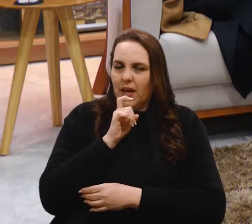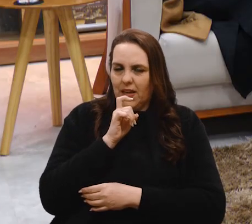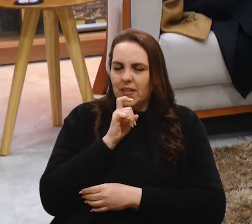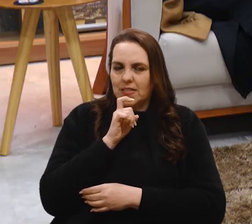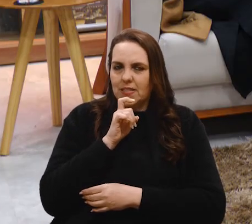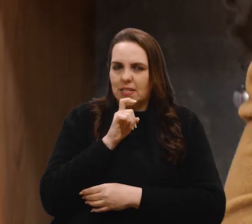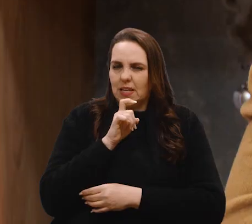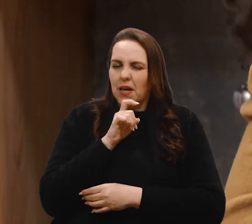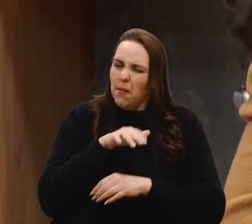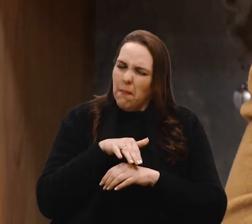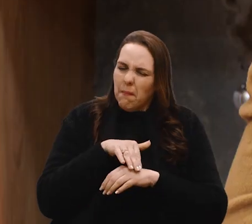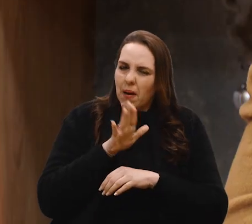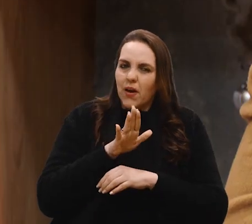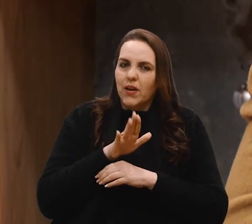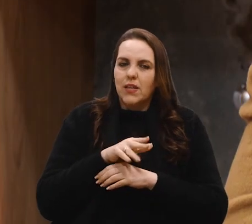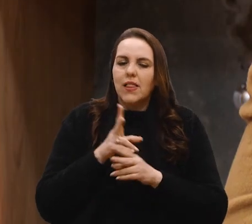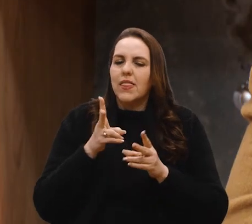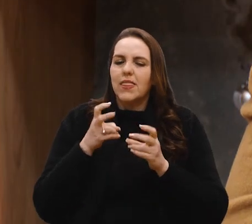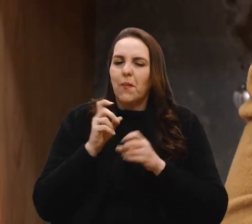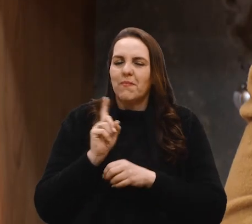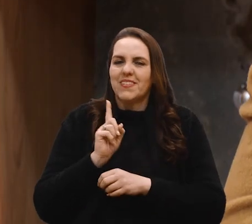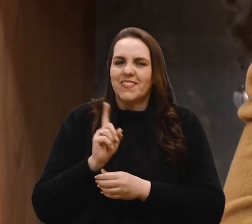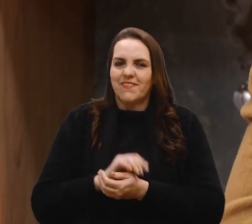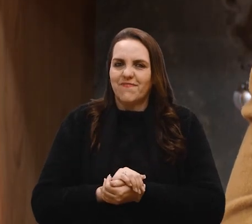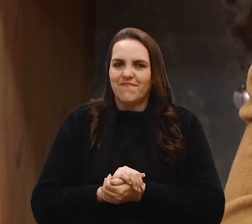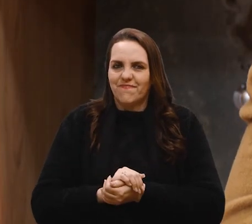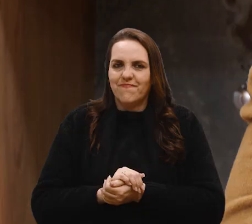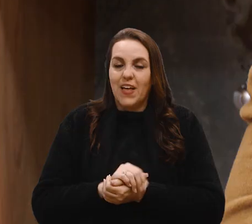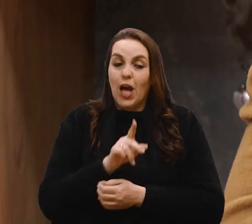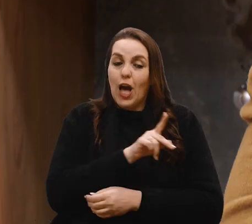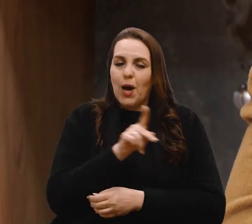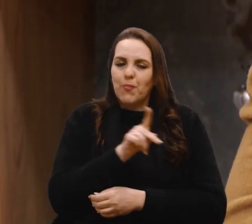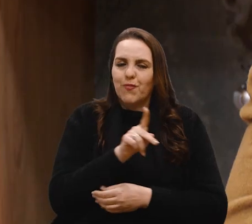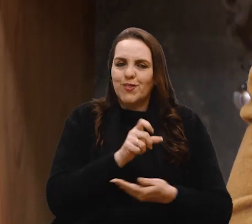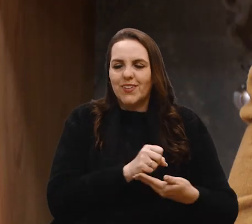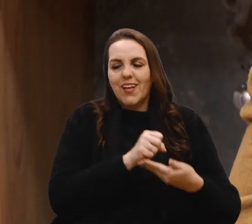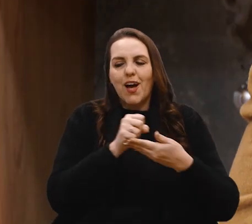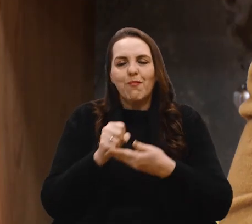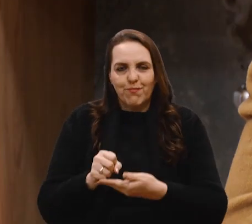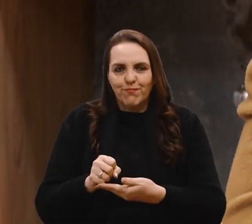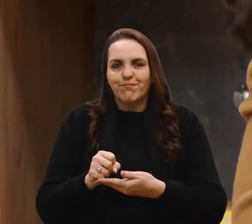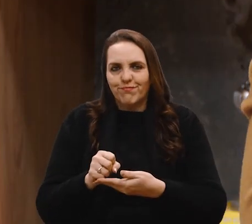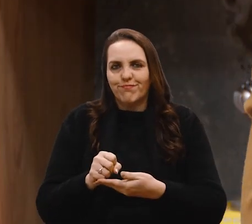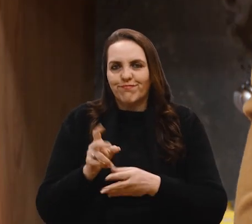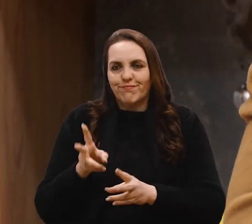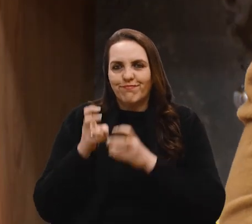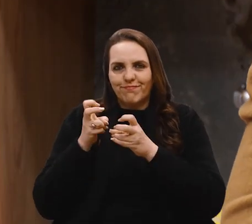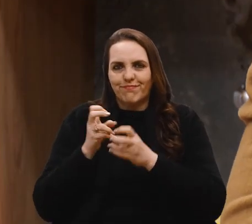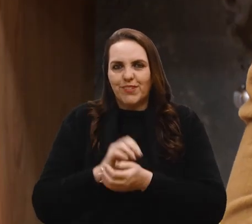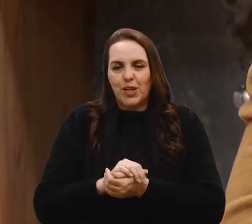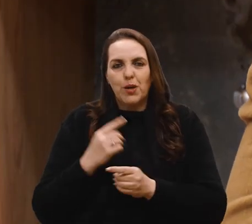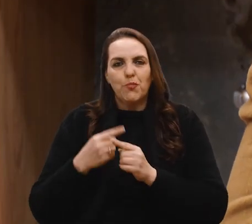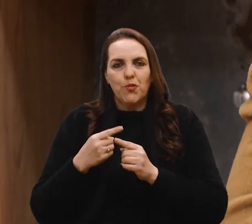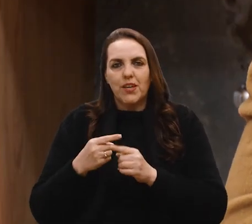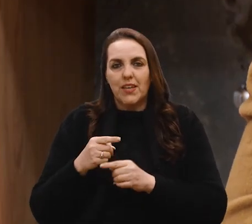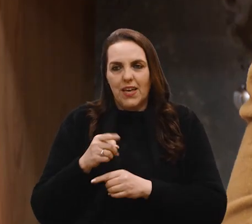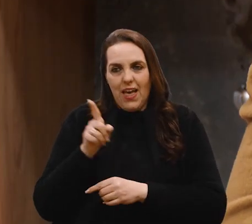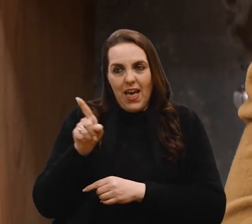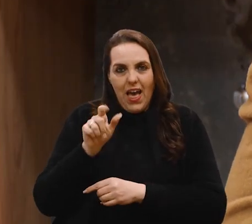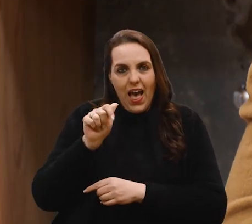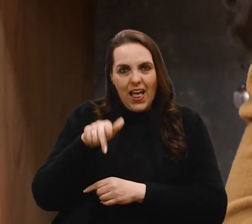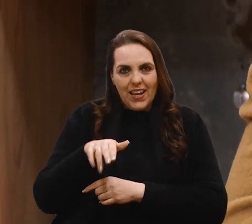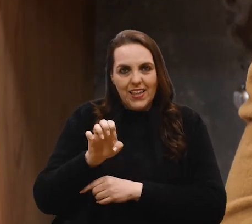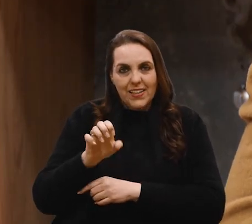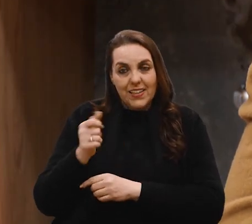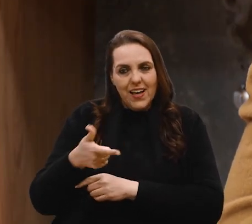trabalha, acaba passando um pouquinho despercebido isso. A prof vai dar esse apoio para identificar também. Porque muitas vezes, como a Aline comentou,